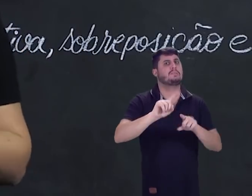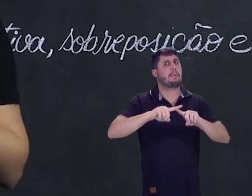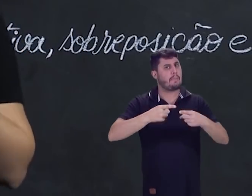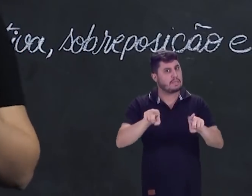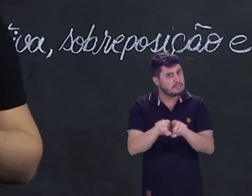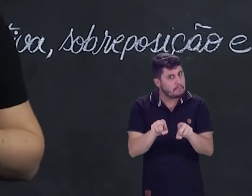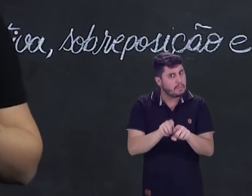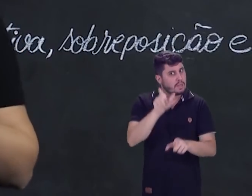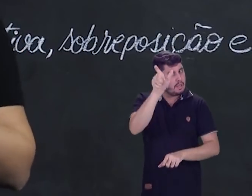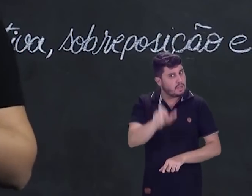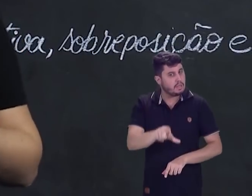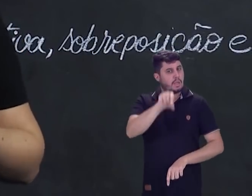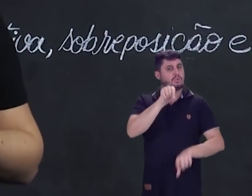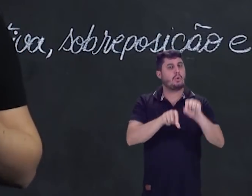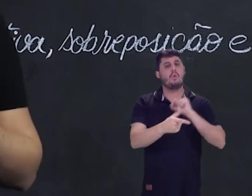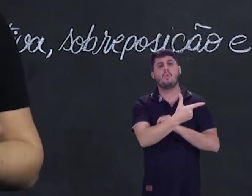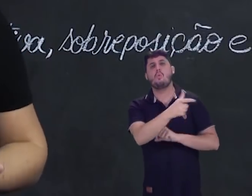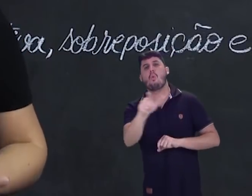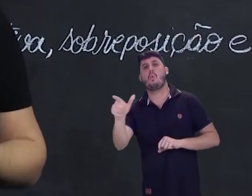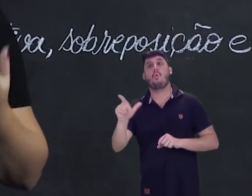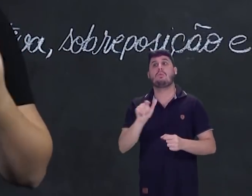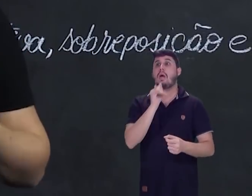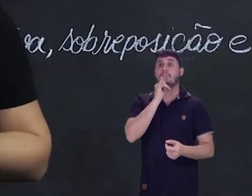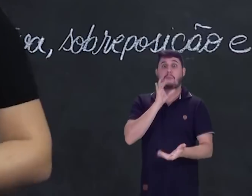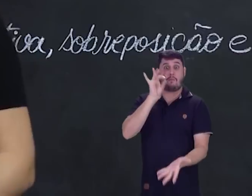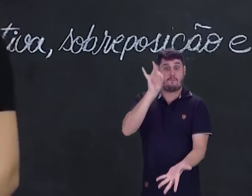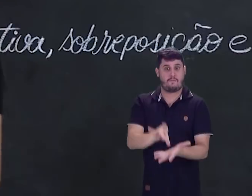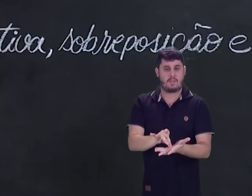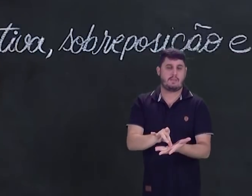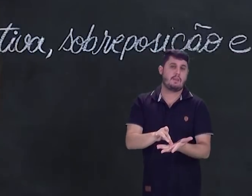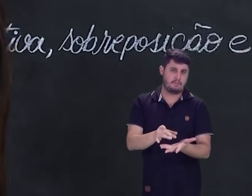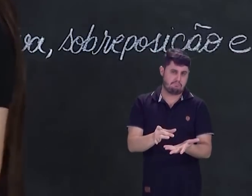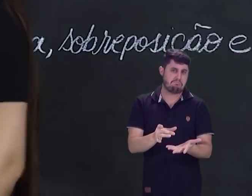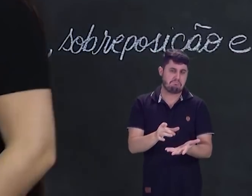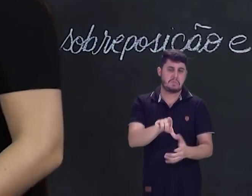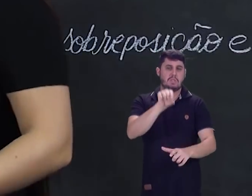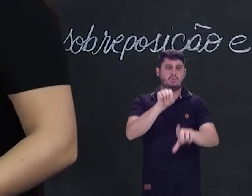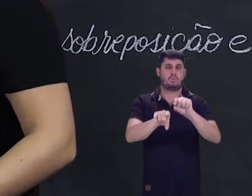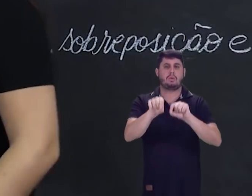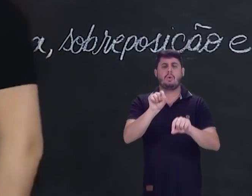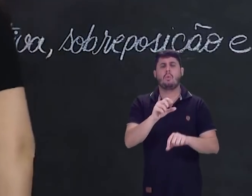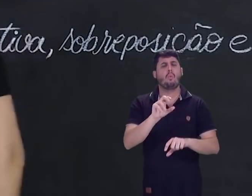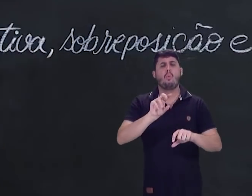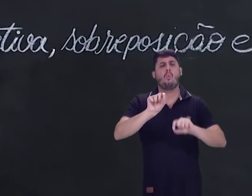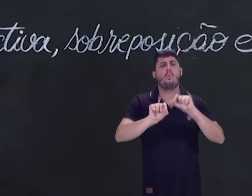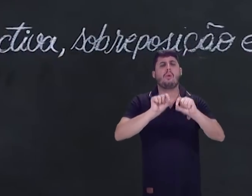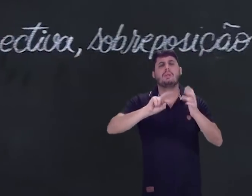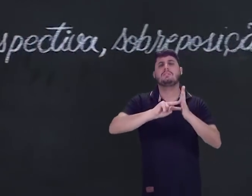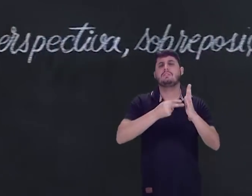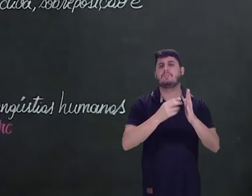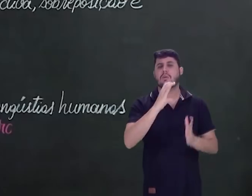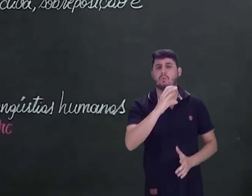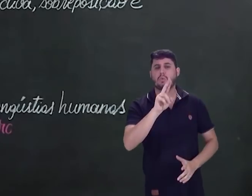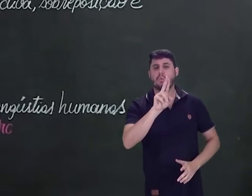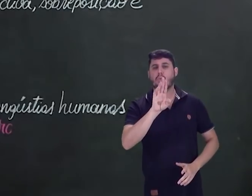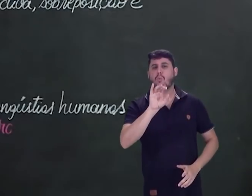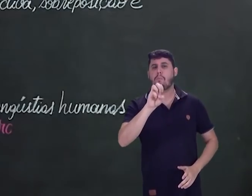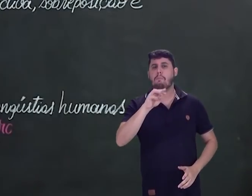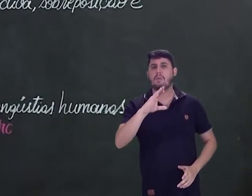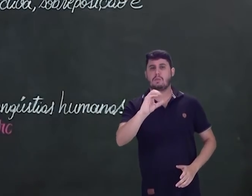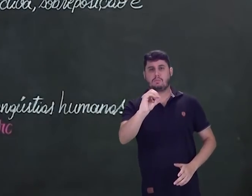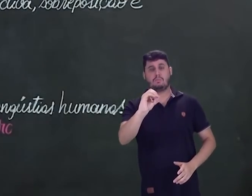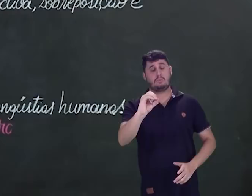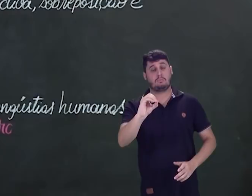Mas ele trabalhou com aparência muito mais realista anteriormente. Então, o que é o cubismo? Visualmente ele